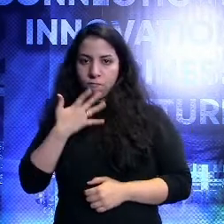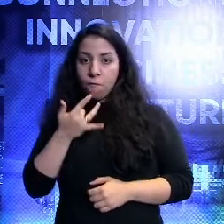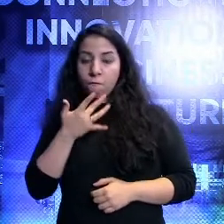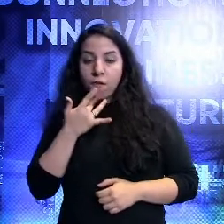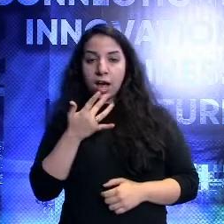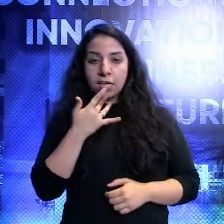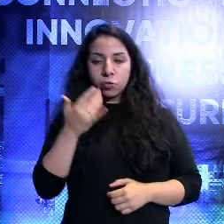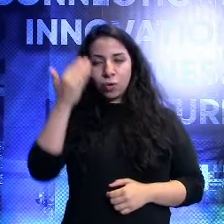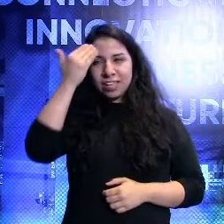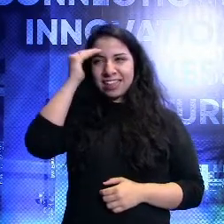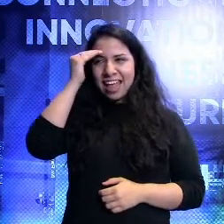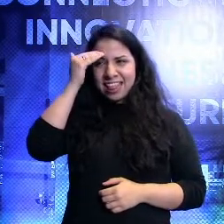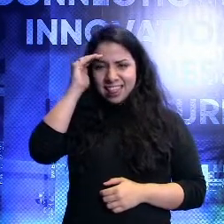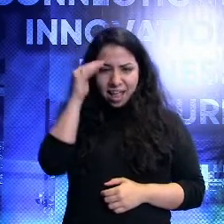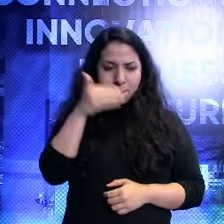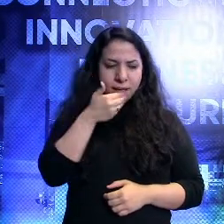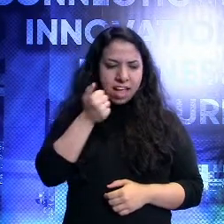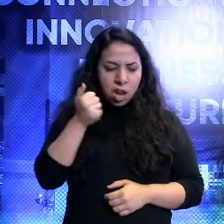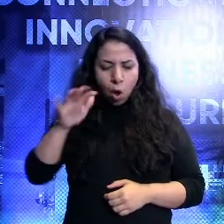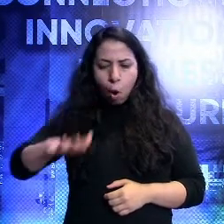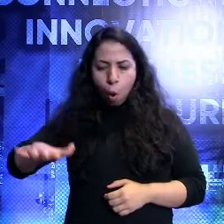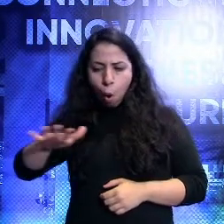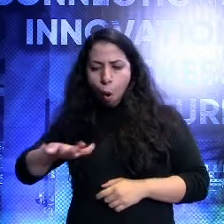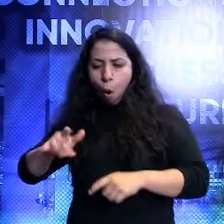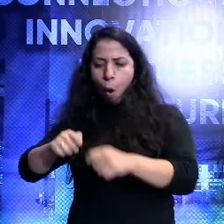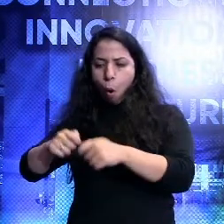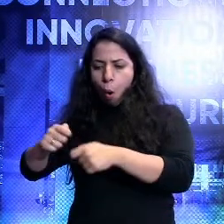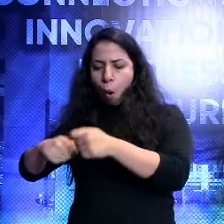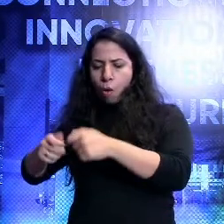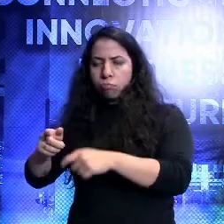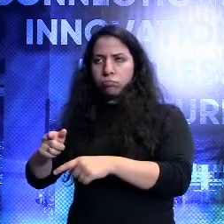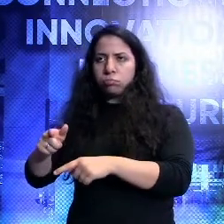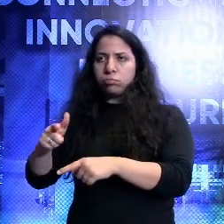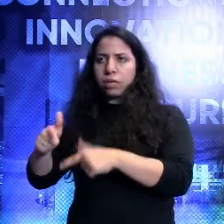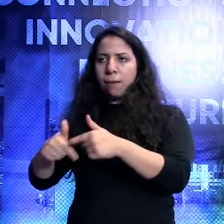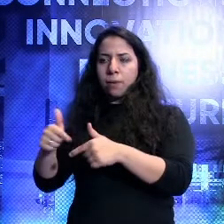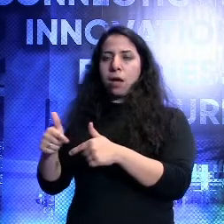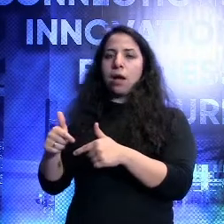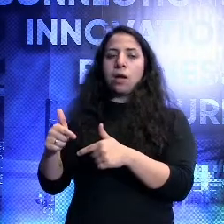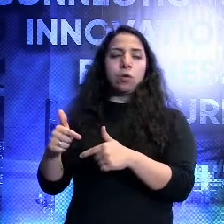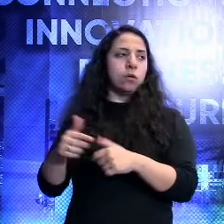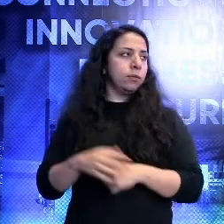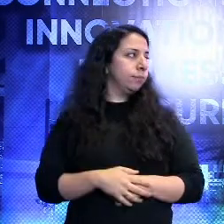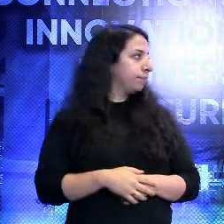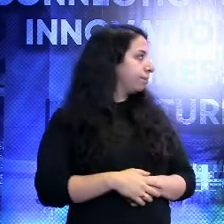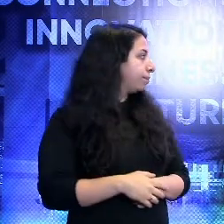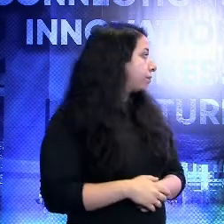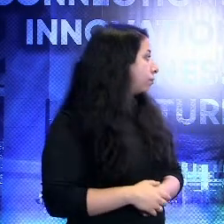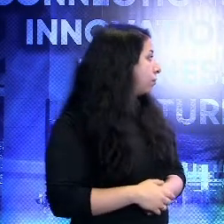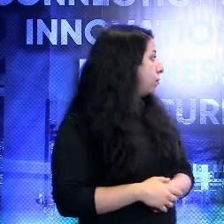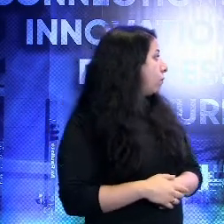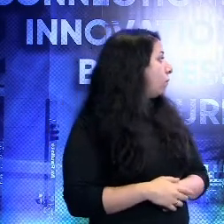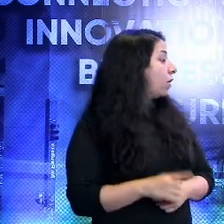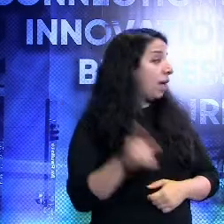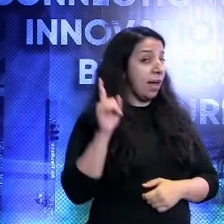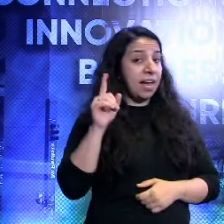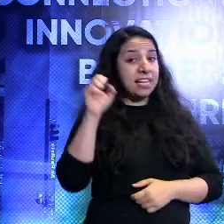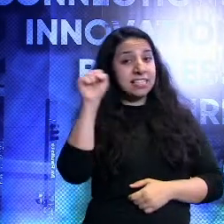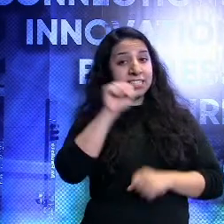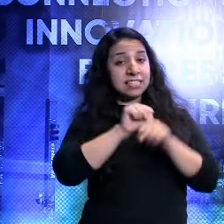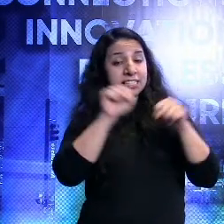o nosso usuário sem passar por isso aqui. Esse aqui é o oceano azul, tá? Se você tiver tudo isso disponível na sua empresa,